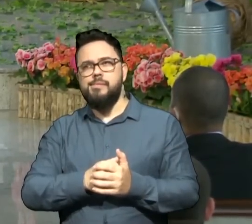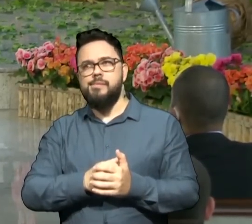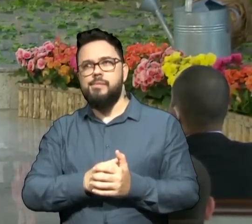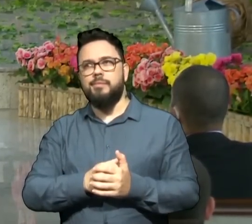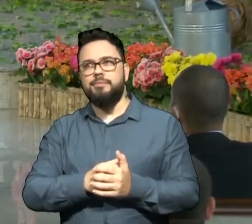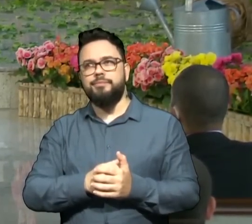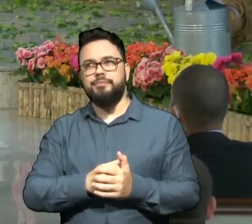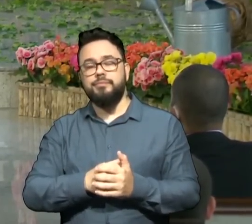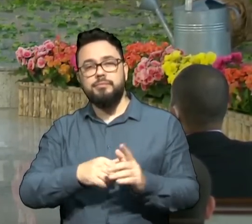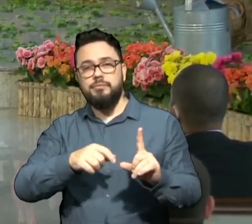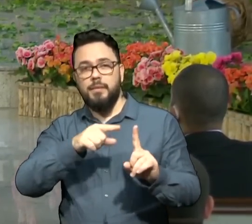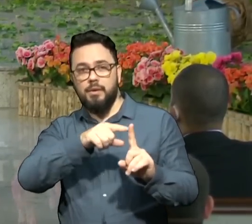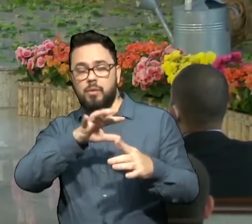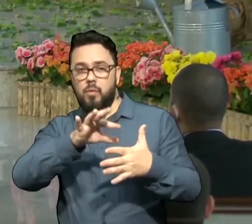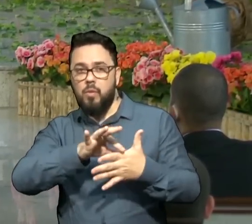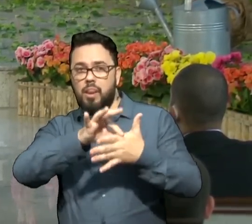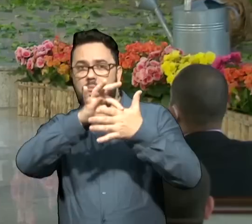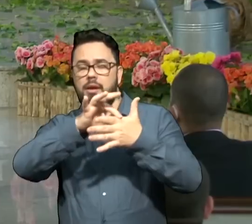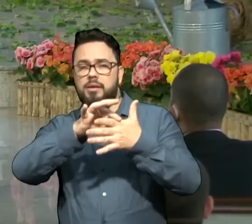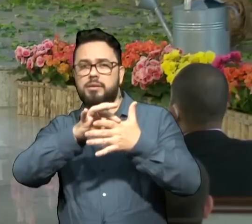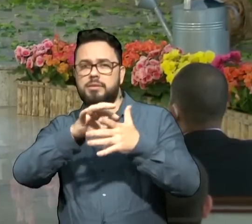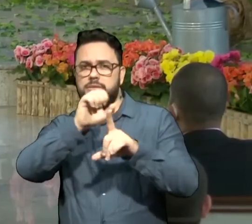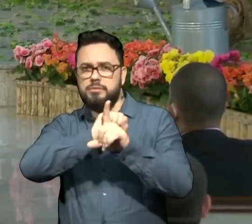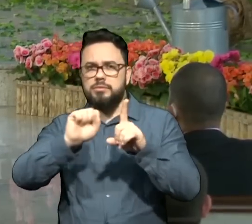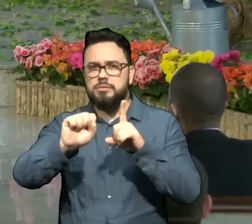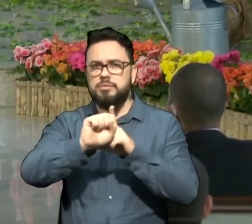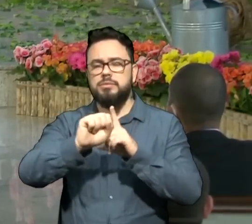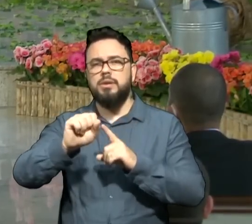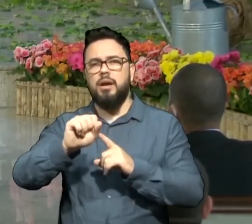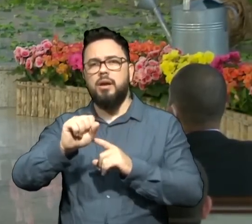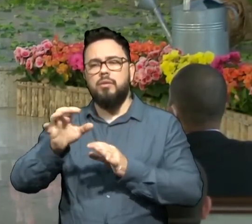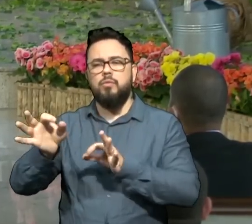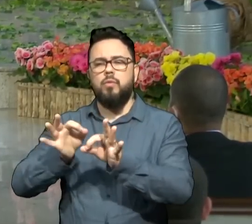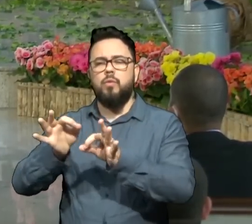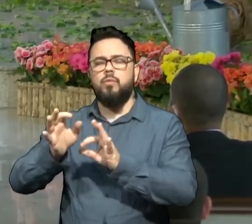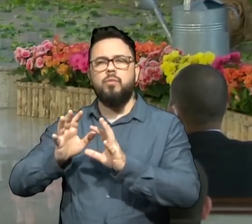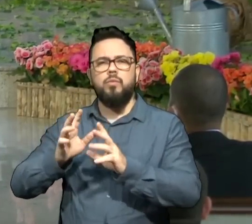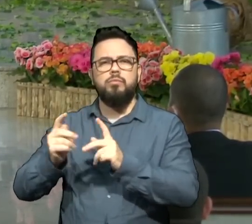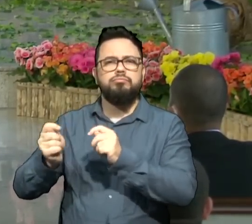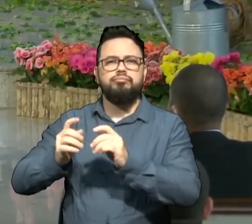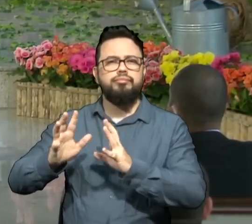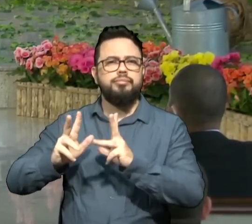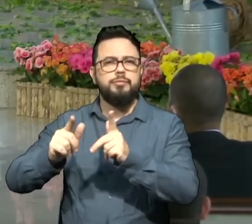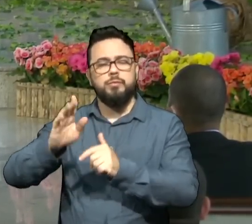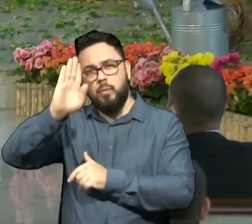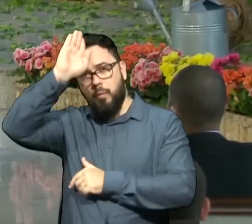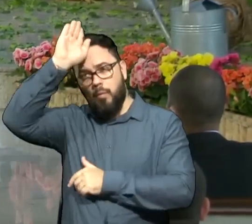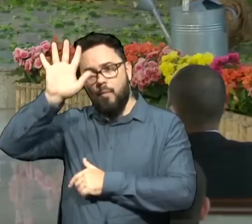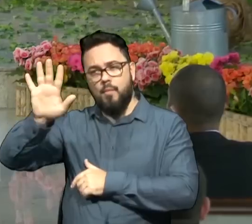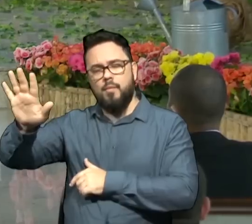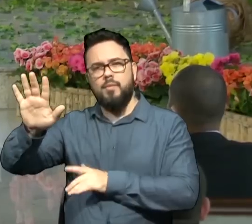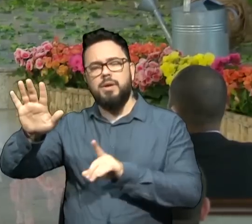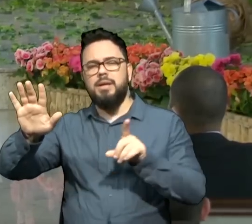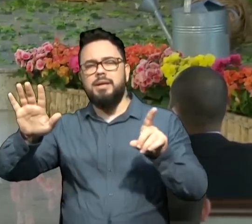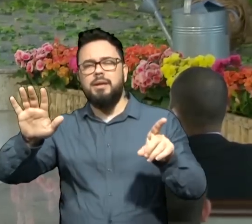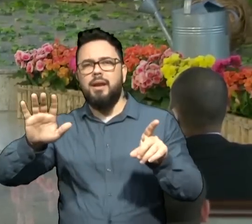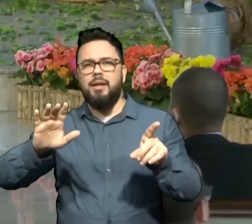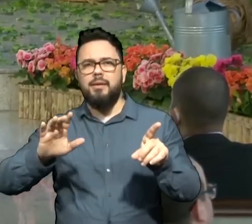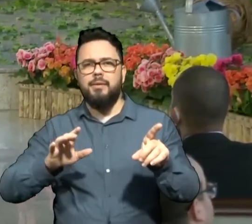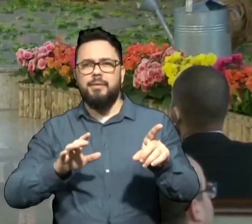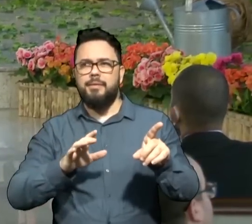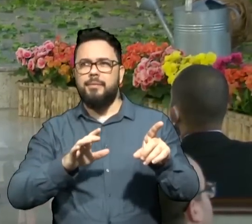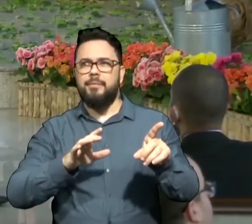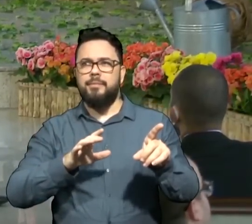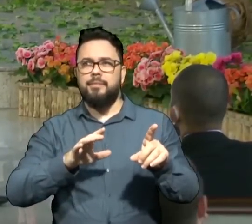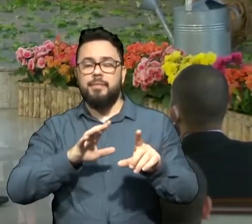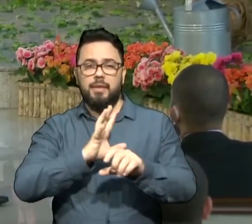em Éfeso O que que tem Diana dos Efésios a ver com o culto do Imperador em Roma Se você olhar essa